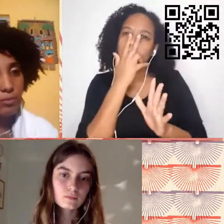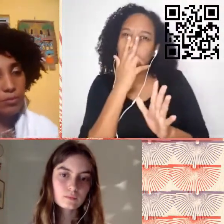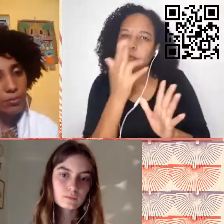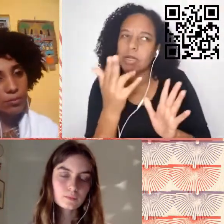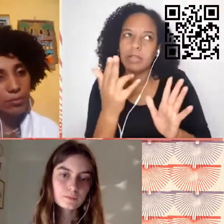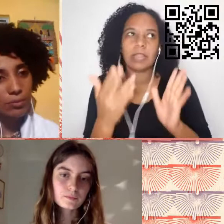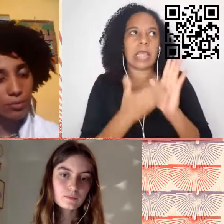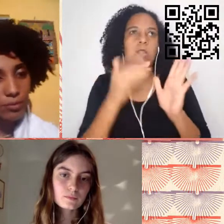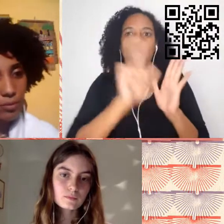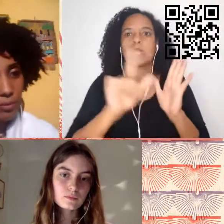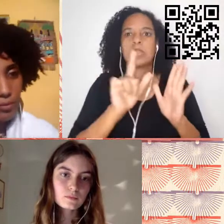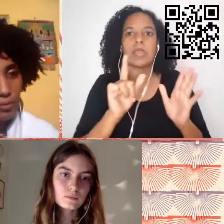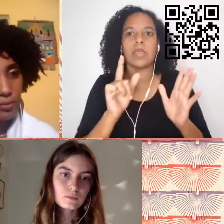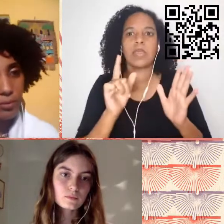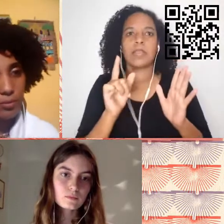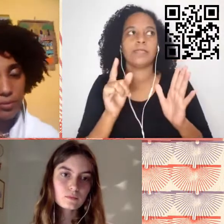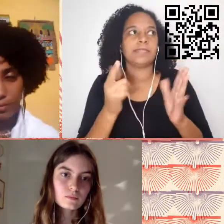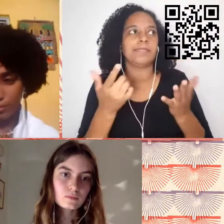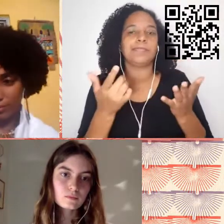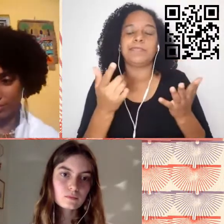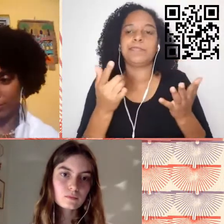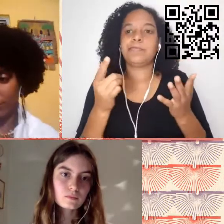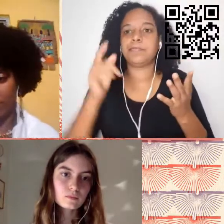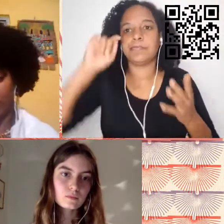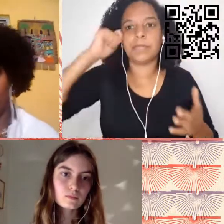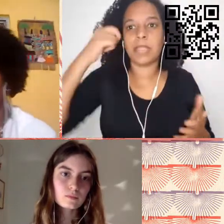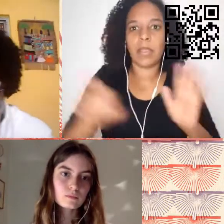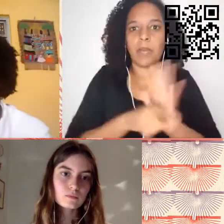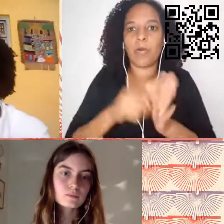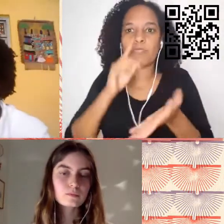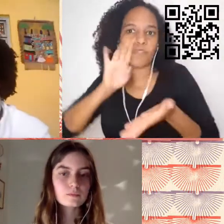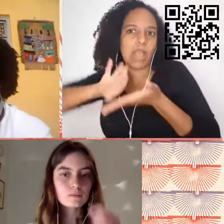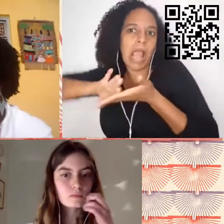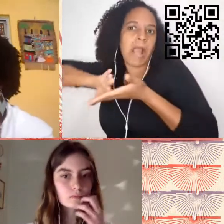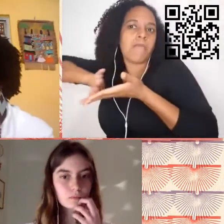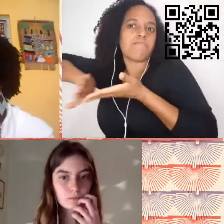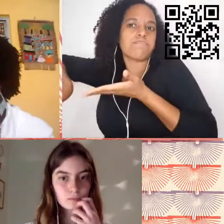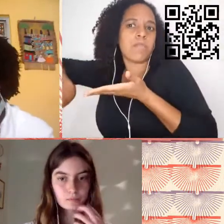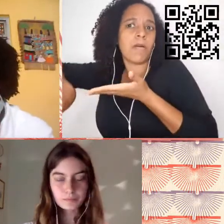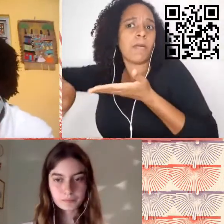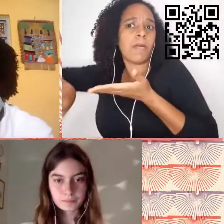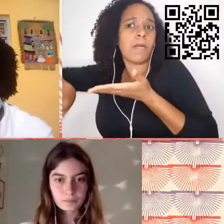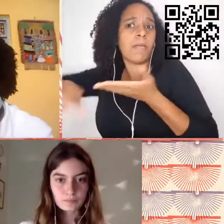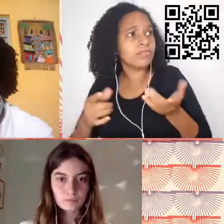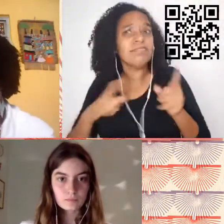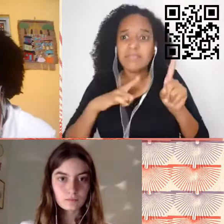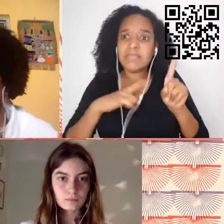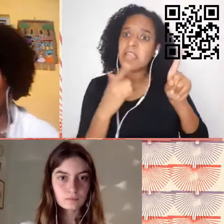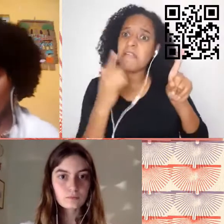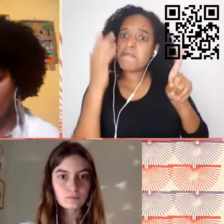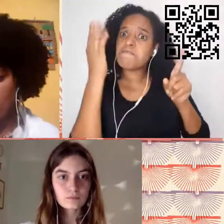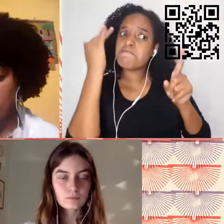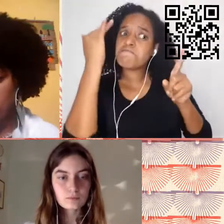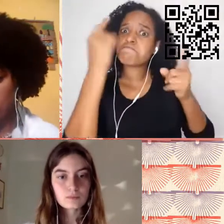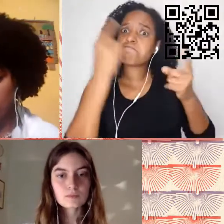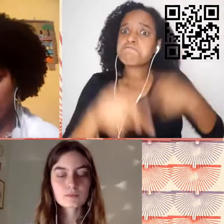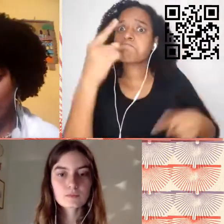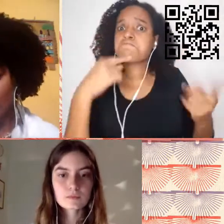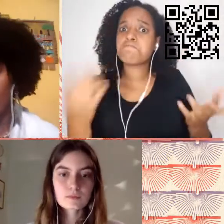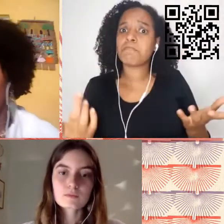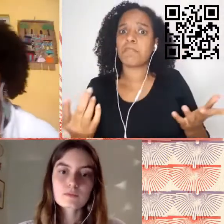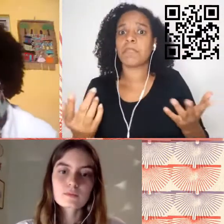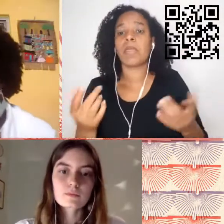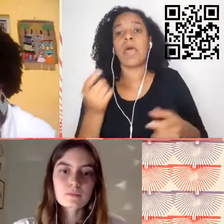é uma literatura de margem, por outro lado nós tivemos grandes escritores negros, alguns até que a